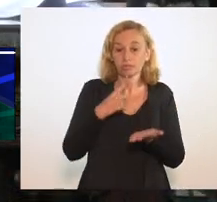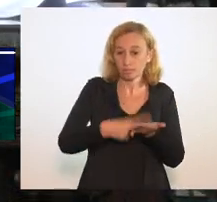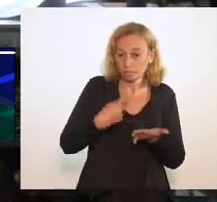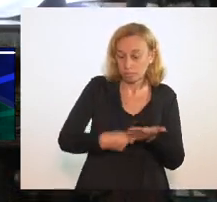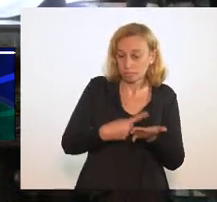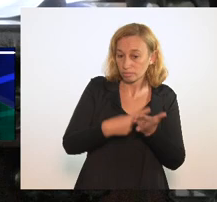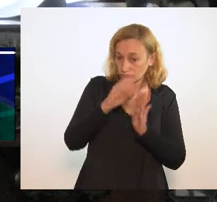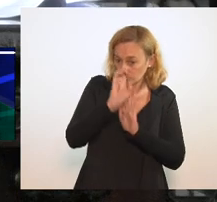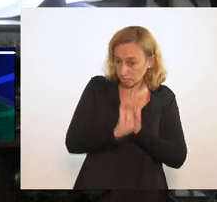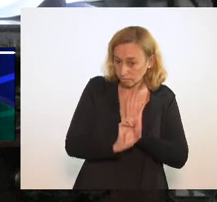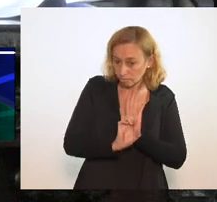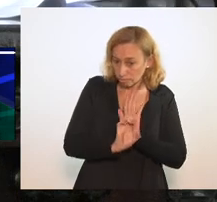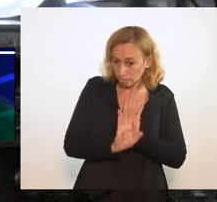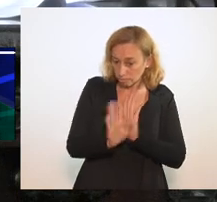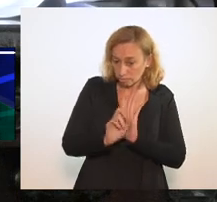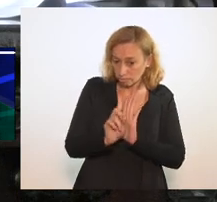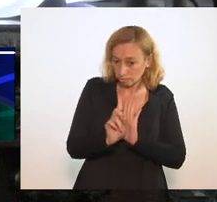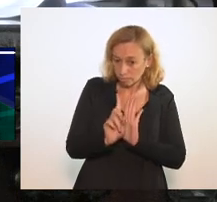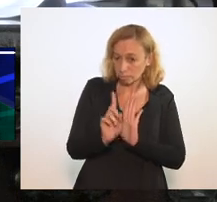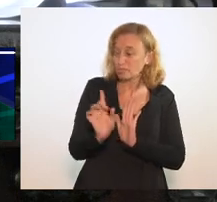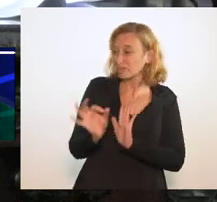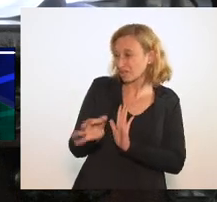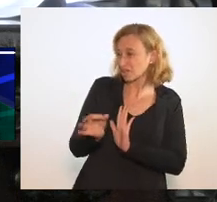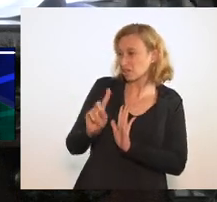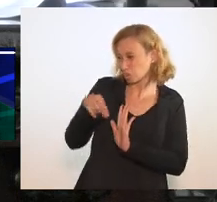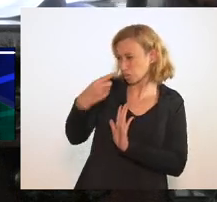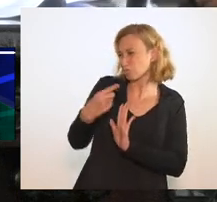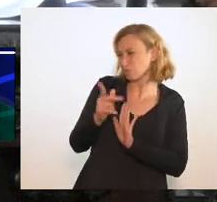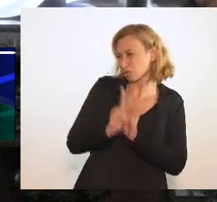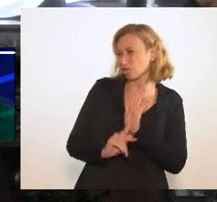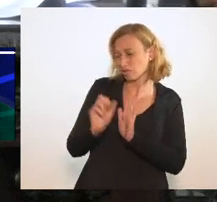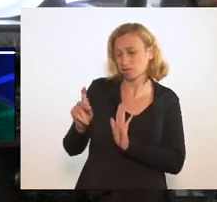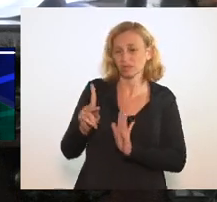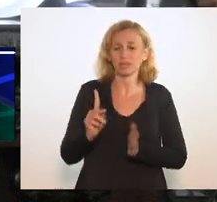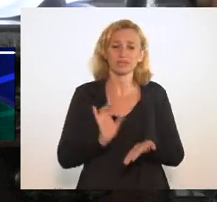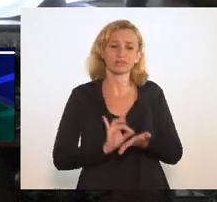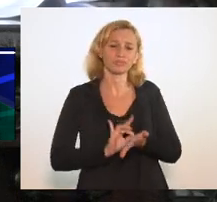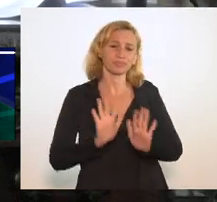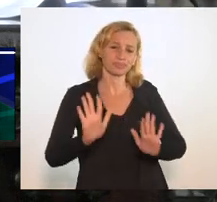emendas... Ah, não, não, está certo, nós estamos em outro projeto.